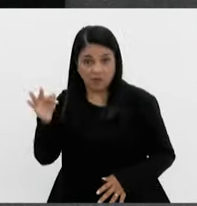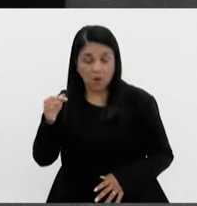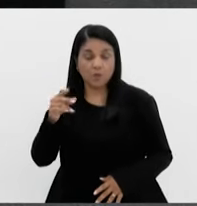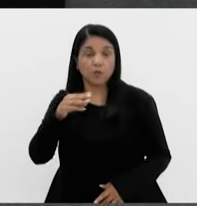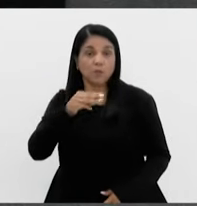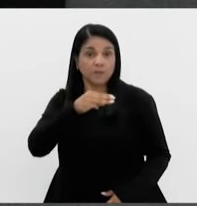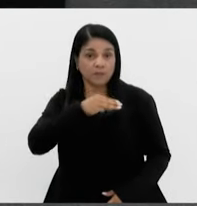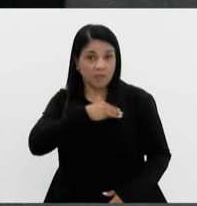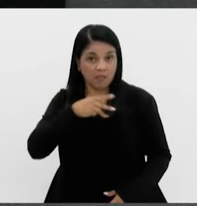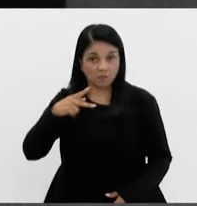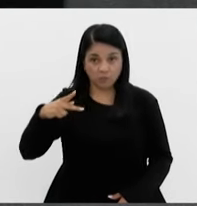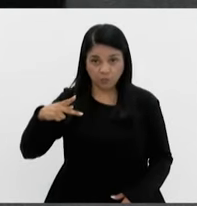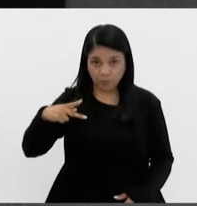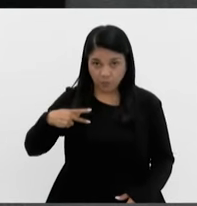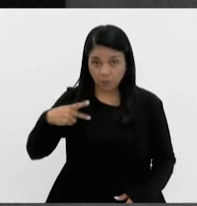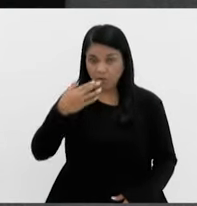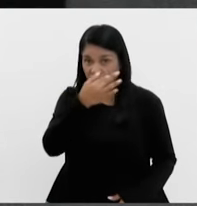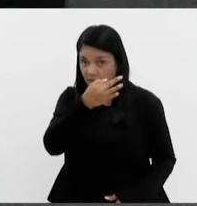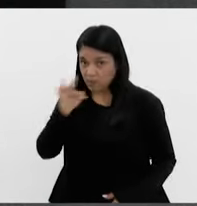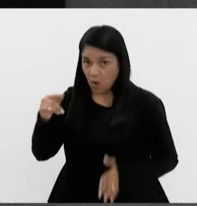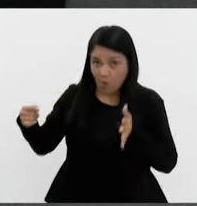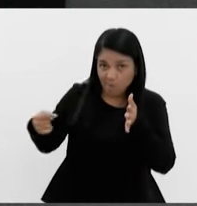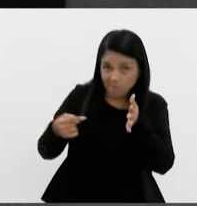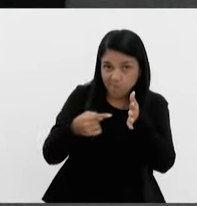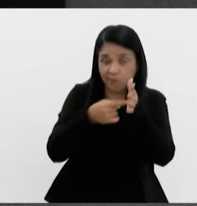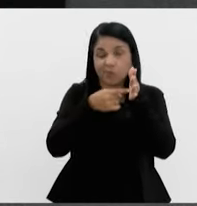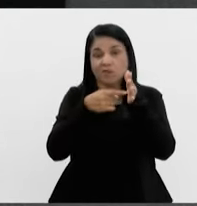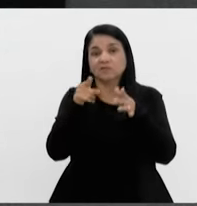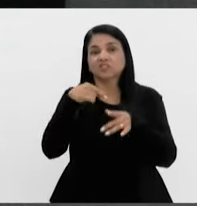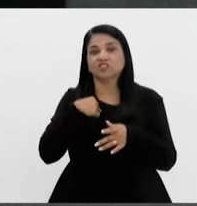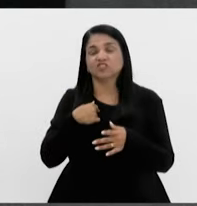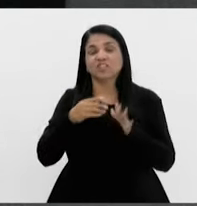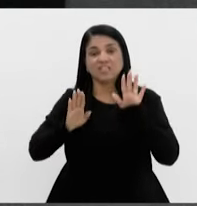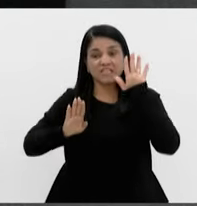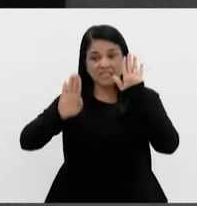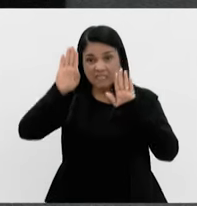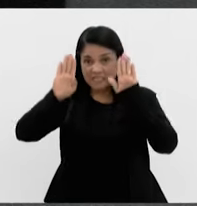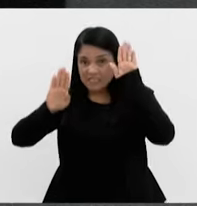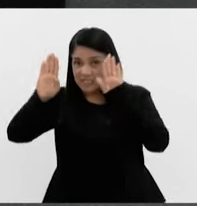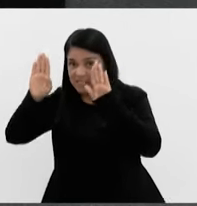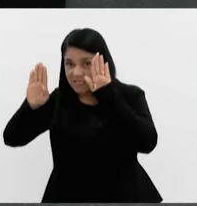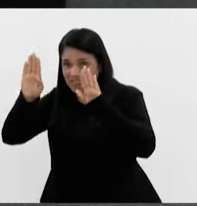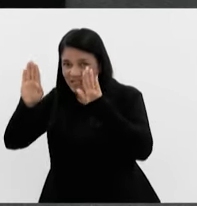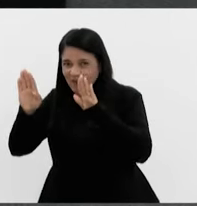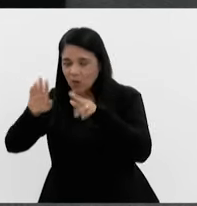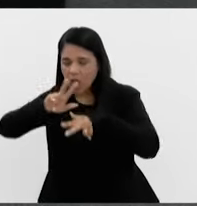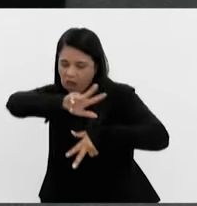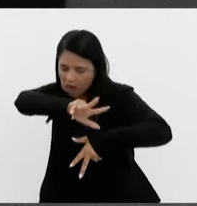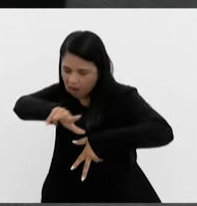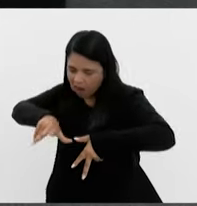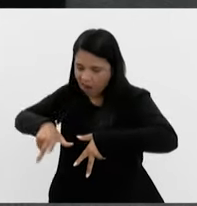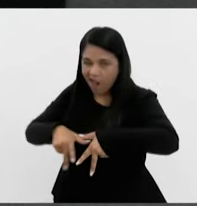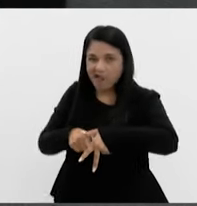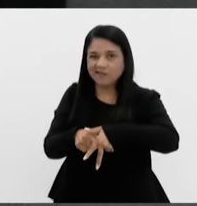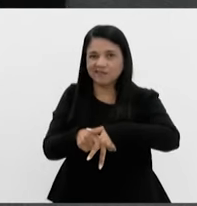como alguém que direcionava licitações e fraudava